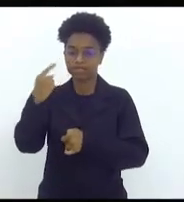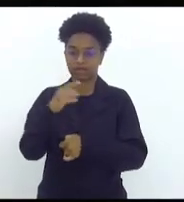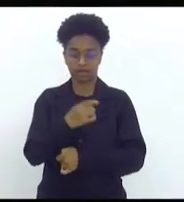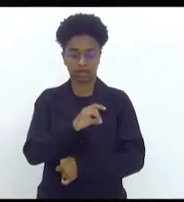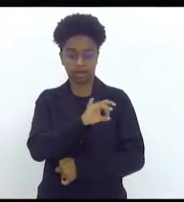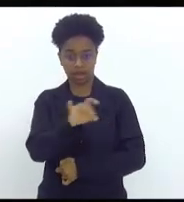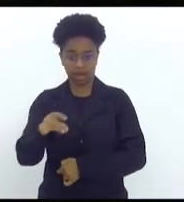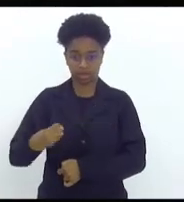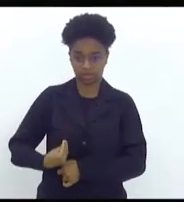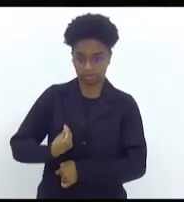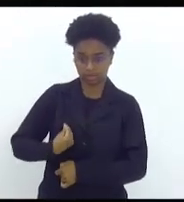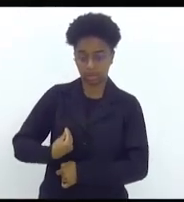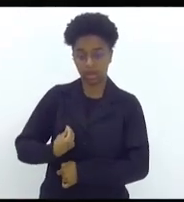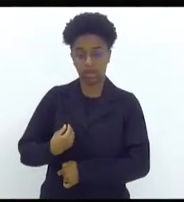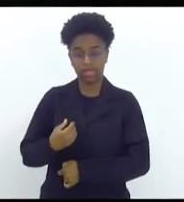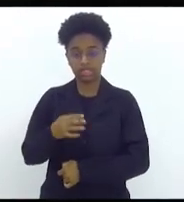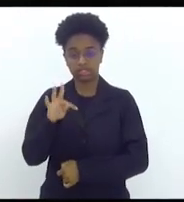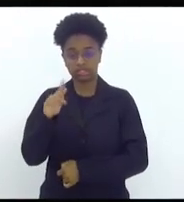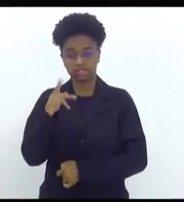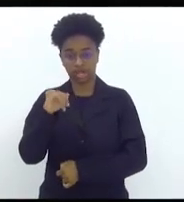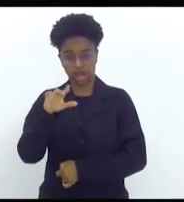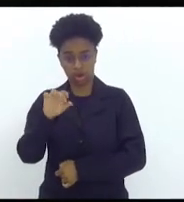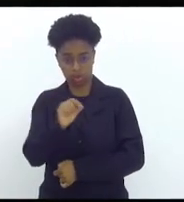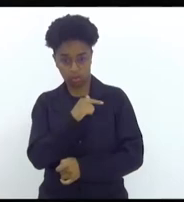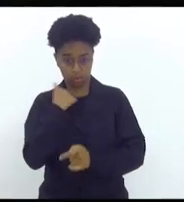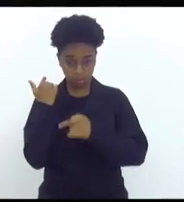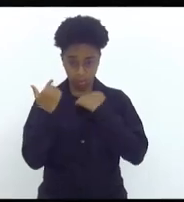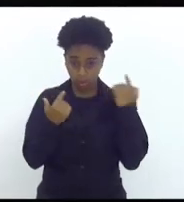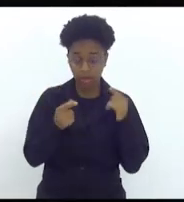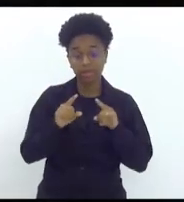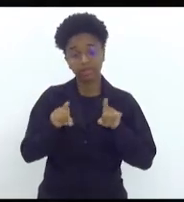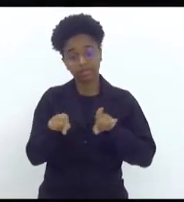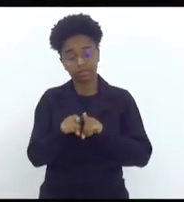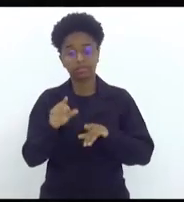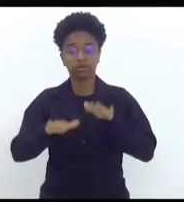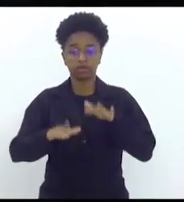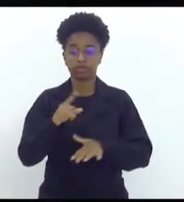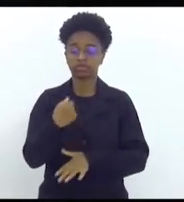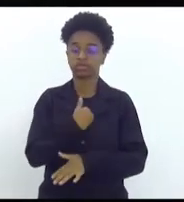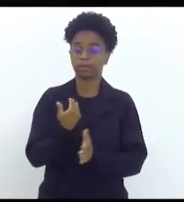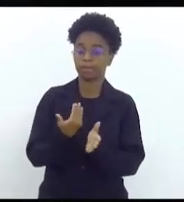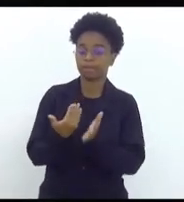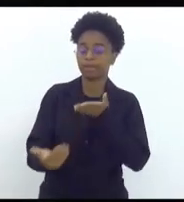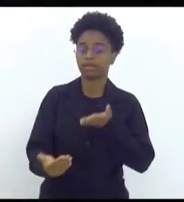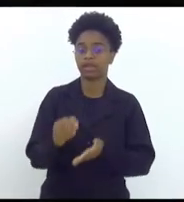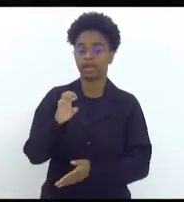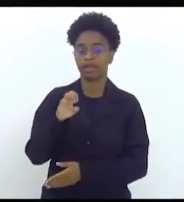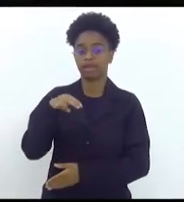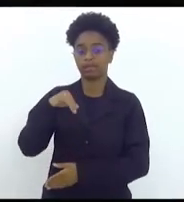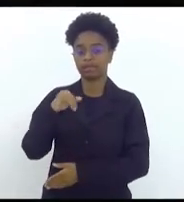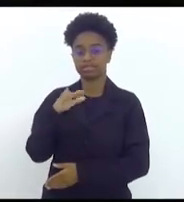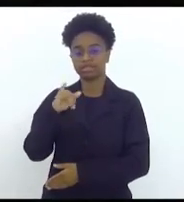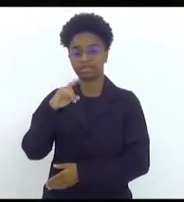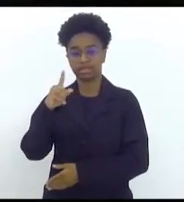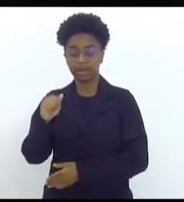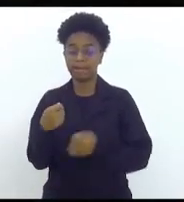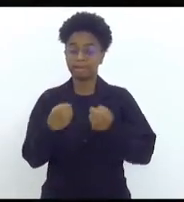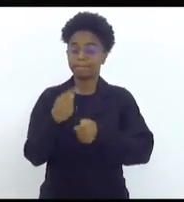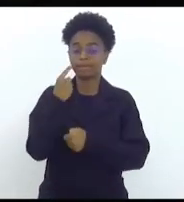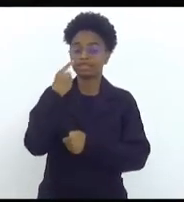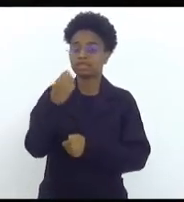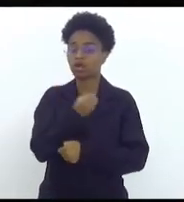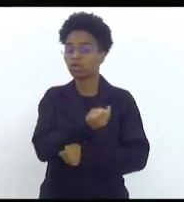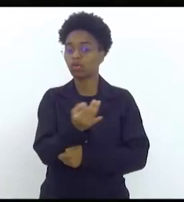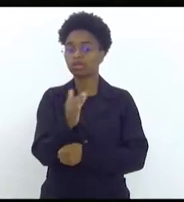de cada Tiago perdida talvez a gente também tenha perdido um Emicida Então para quem ouve o som do Emicida pensa quantos